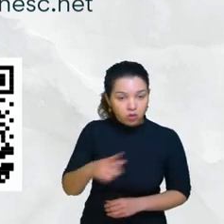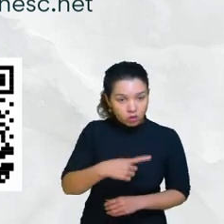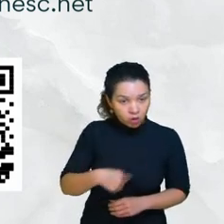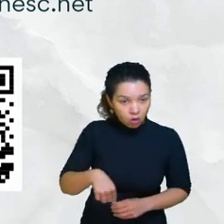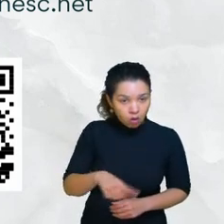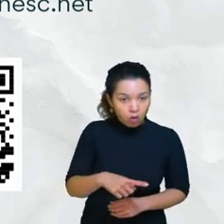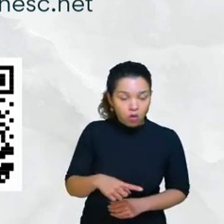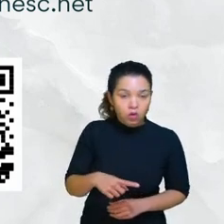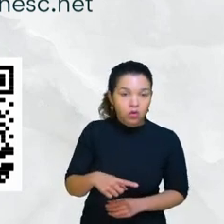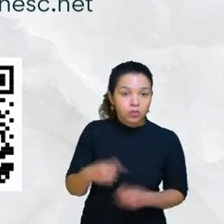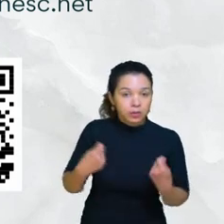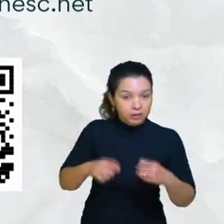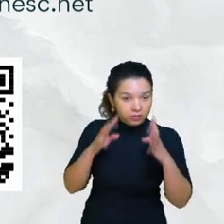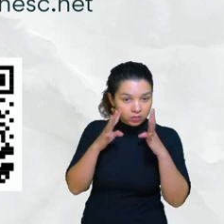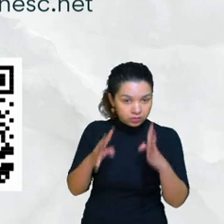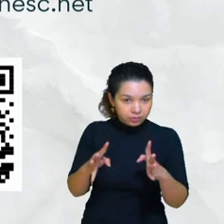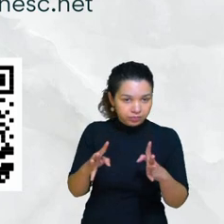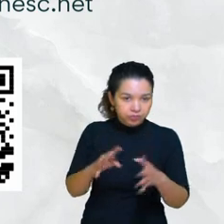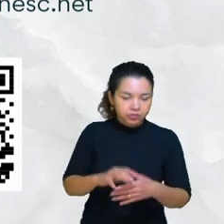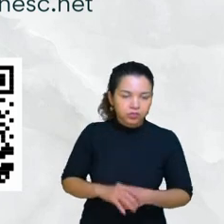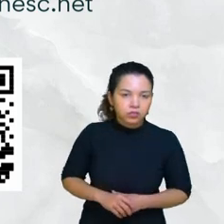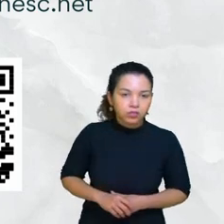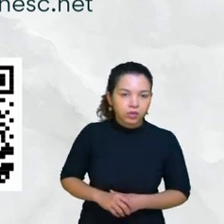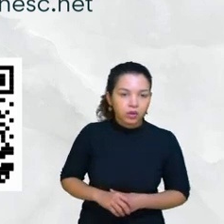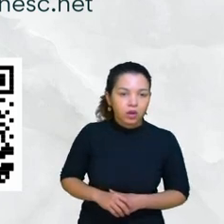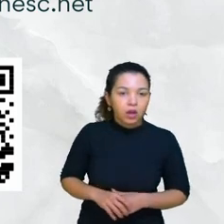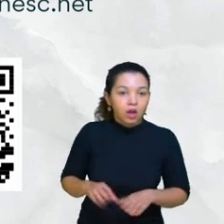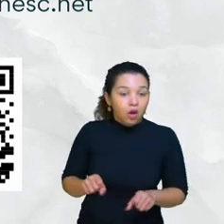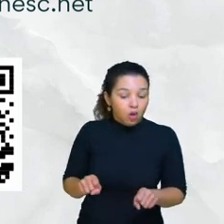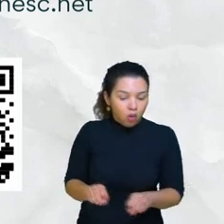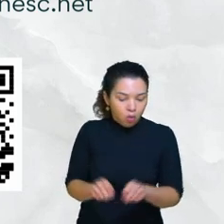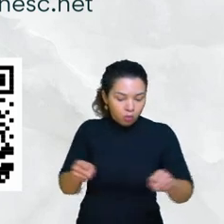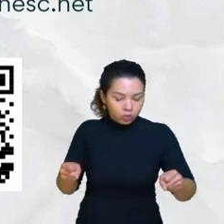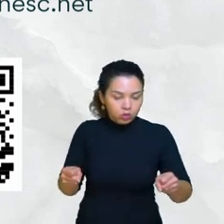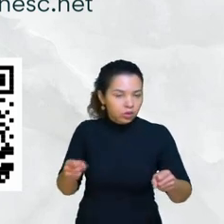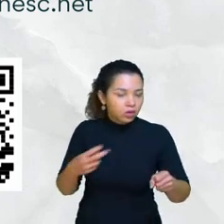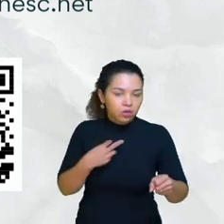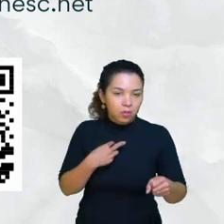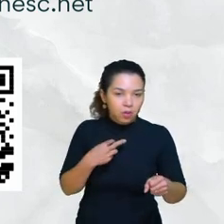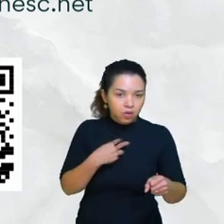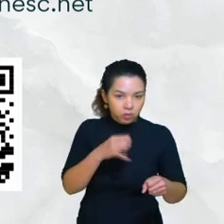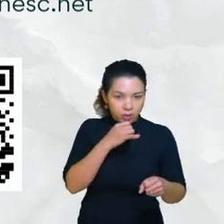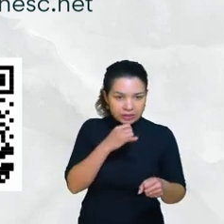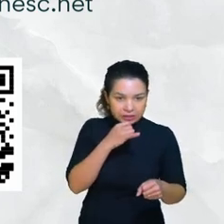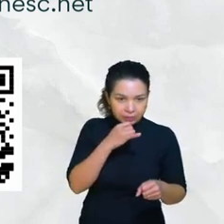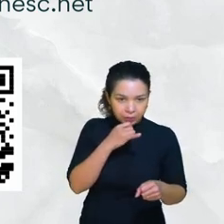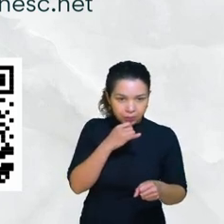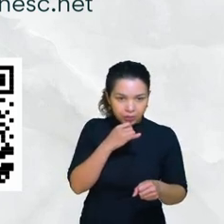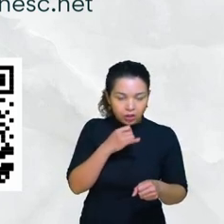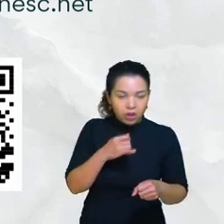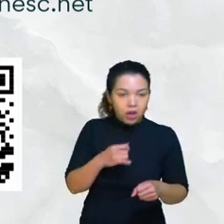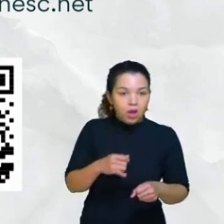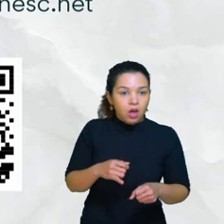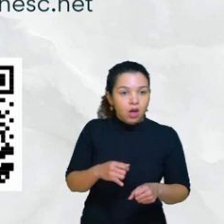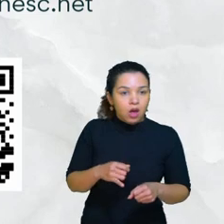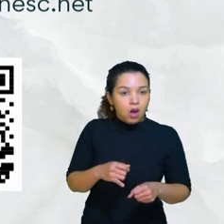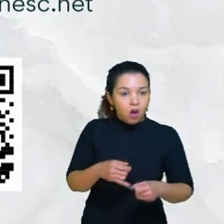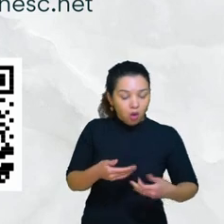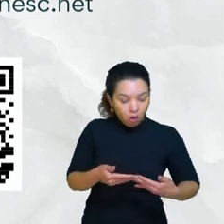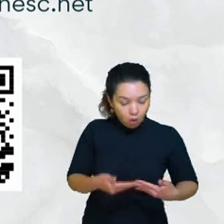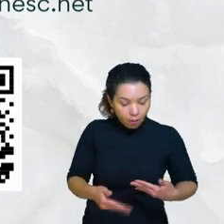podemos ter rupturas ou seja quando é feita a formação inicial a formação continuada precisa